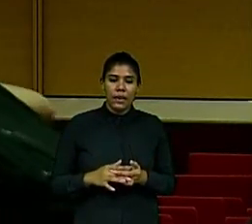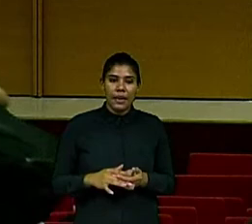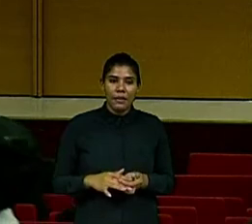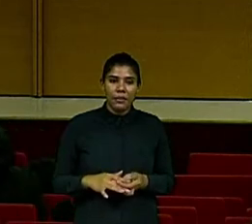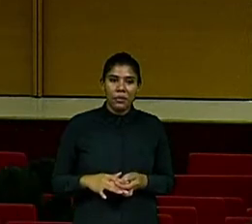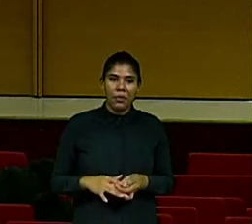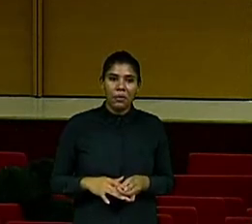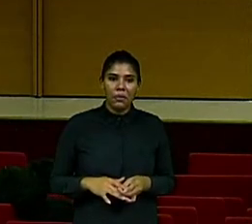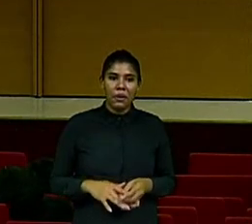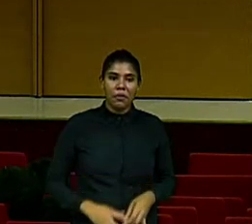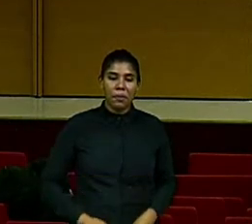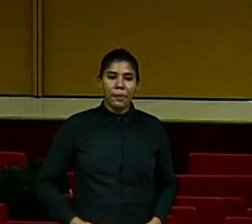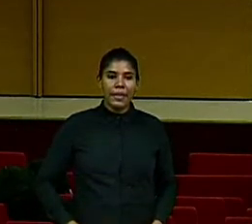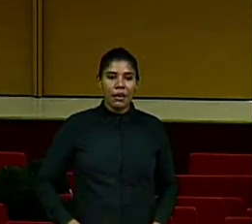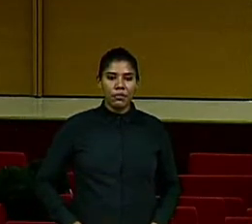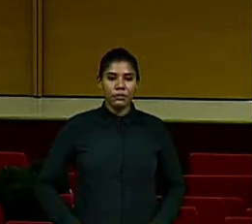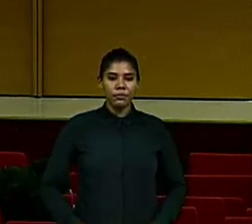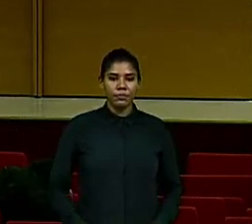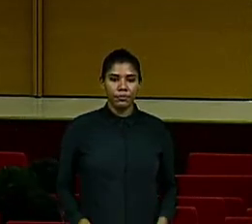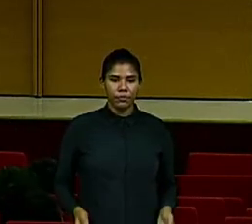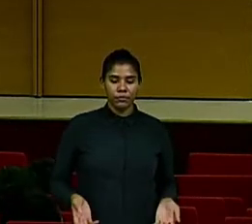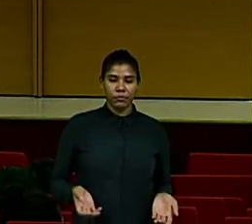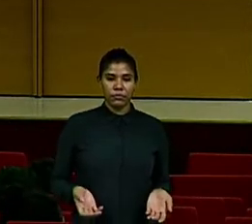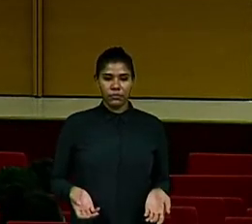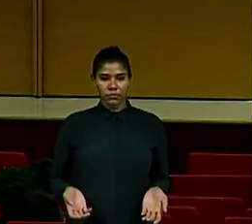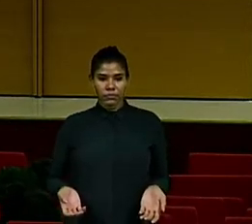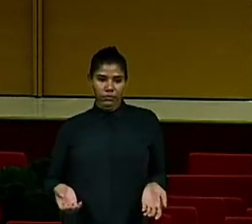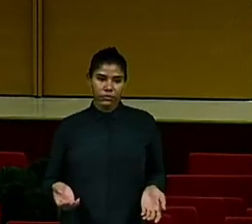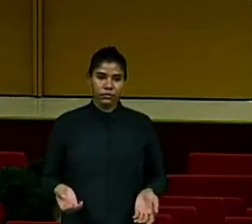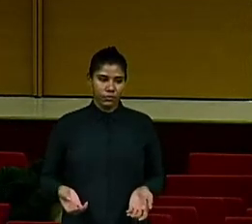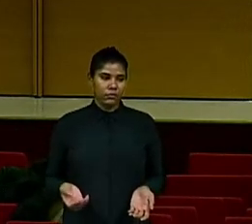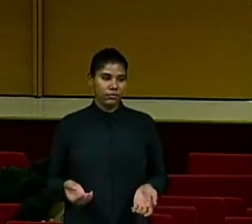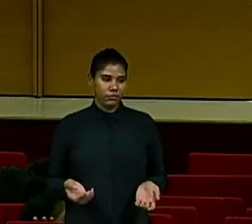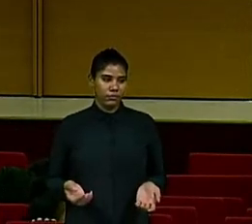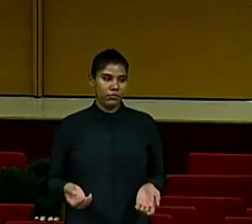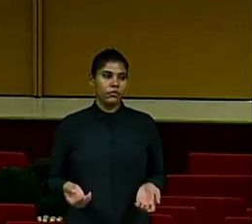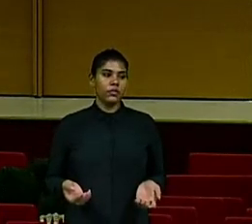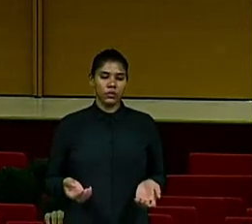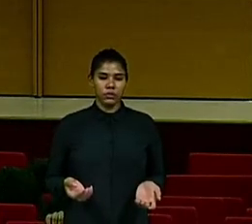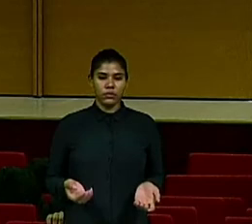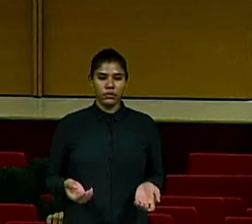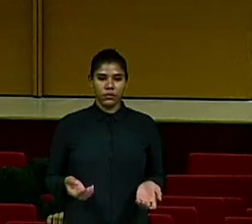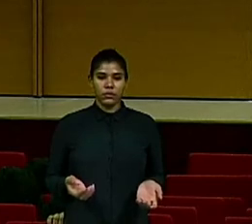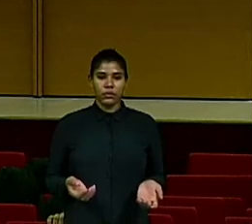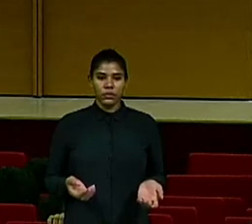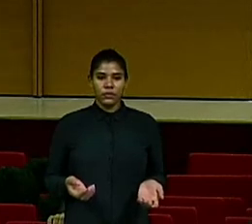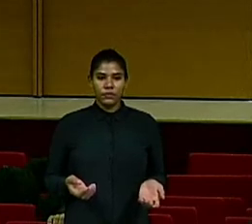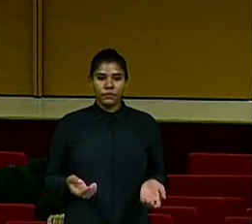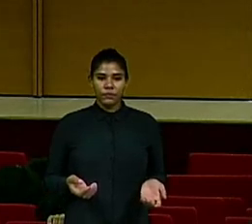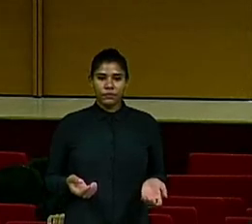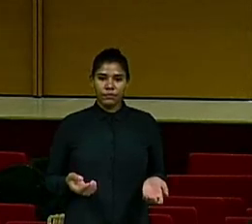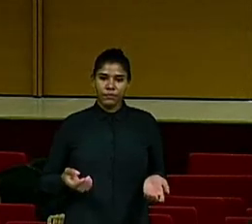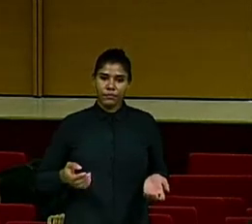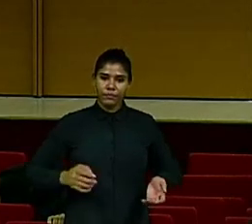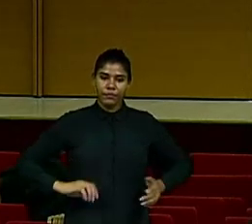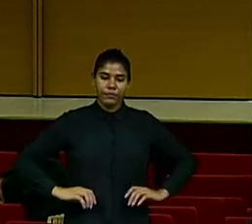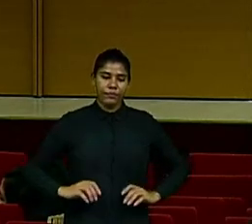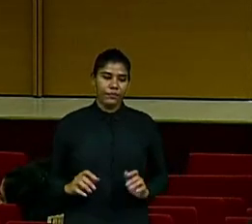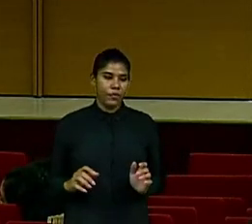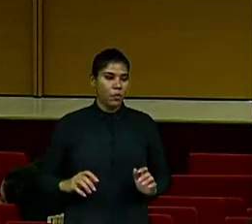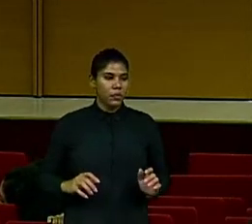pode ser simples existem vários estudos que mostram a questão da febre hemorrágica